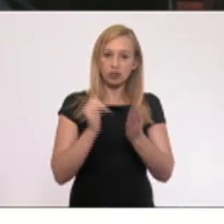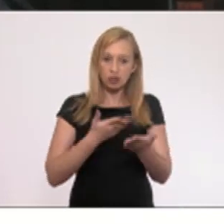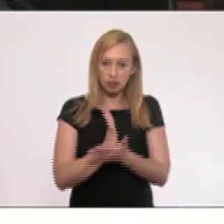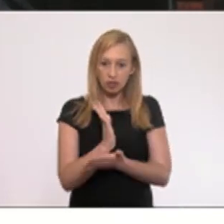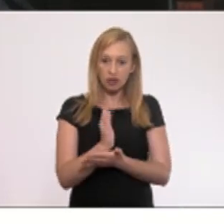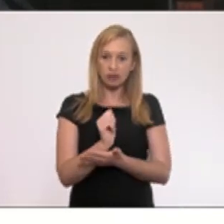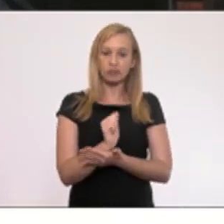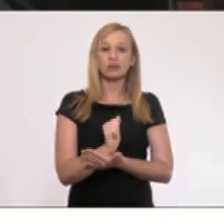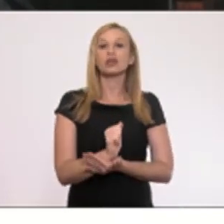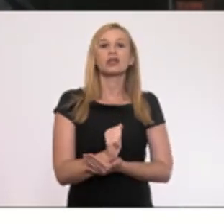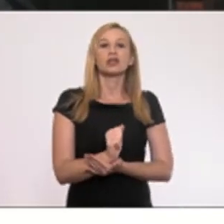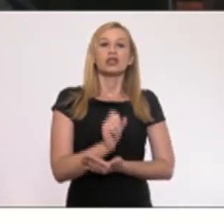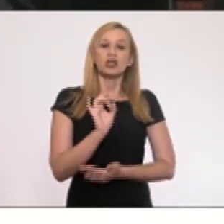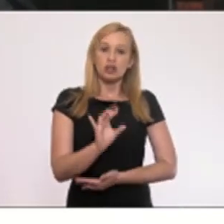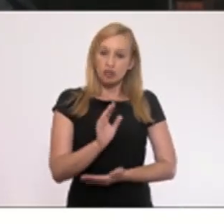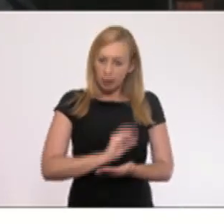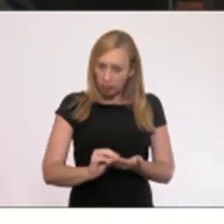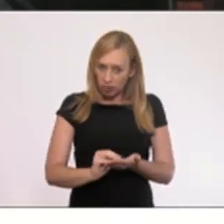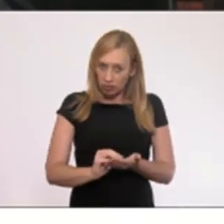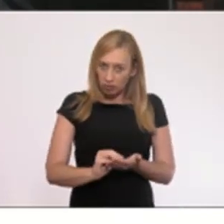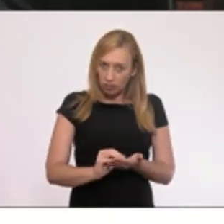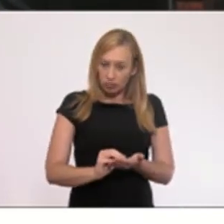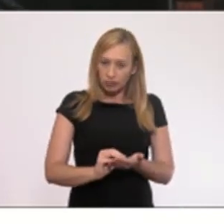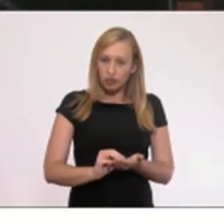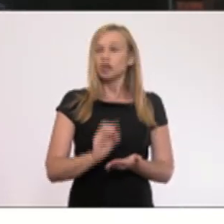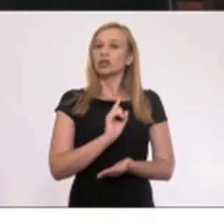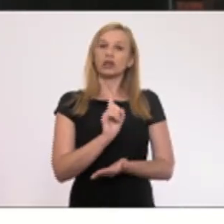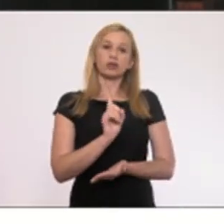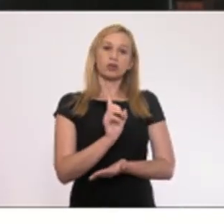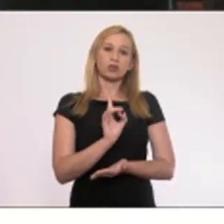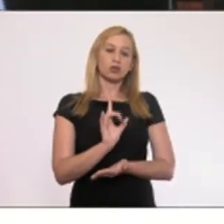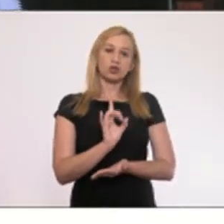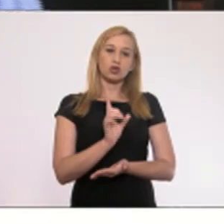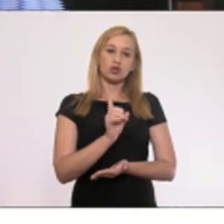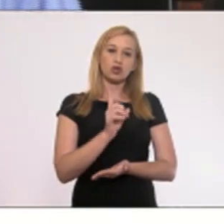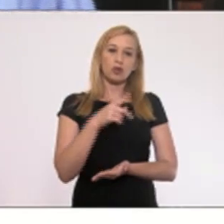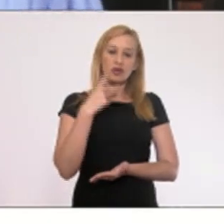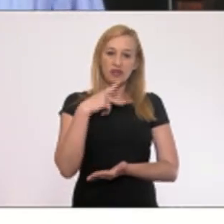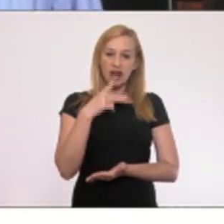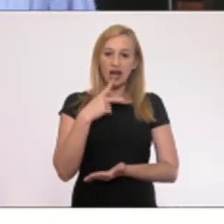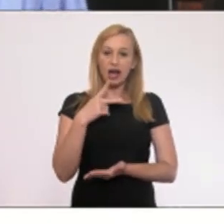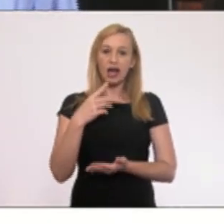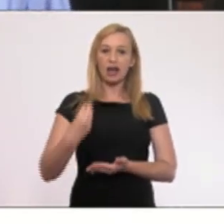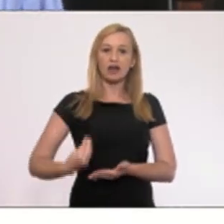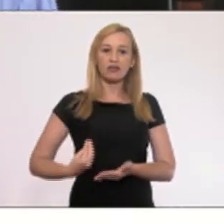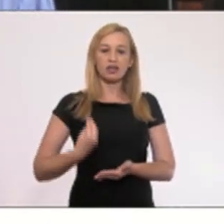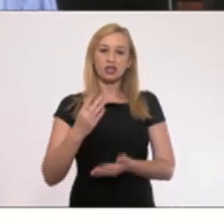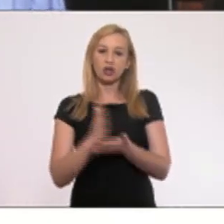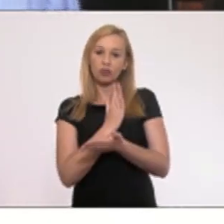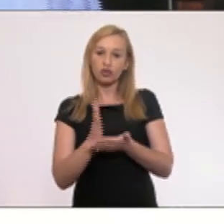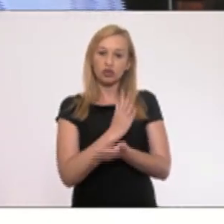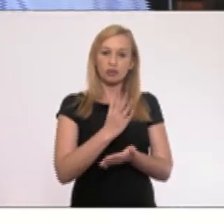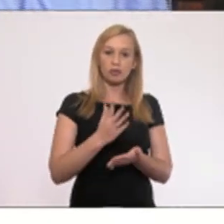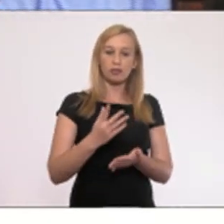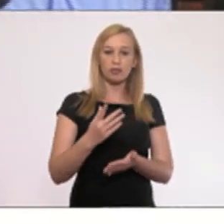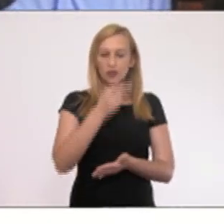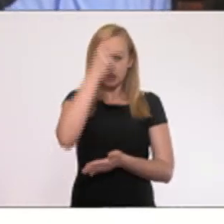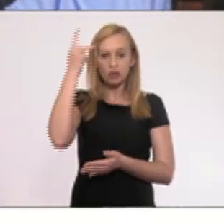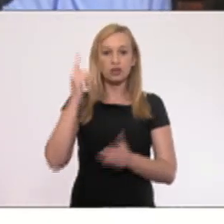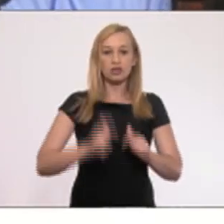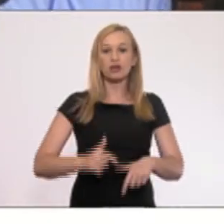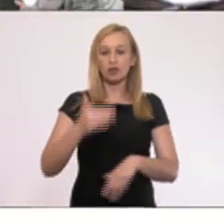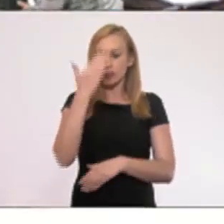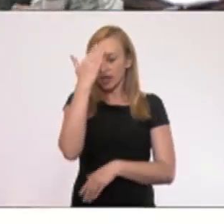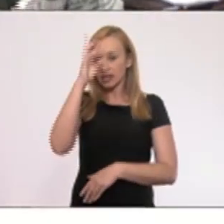estão aprovados. É sobre a pauta, deputado? Não, só para fazer menção conseguir. À presença de algumas pessoas. Por favor, pode fazer. Muito obrigada,